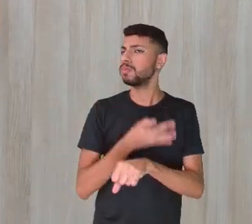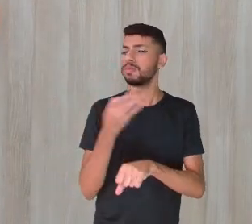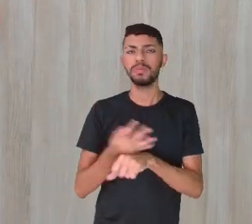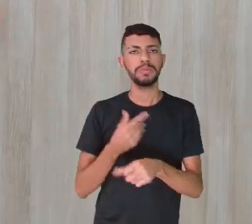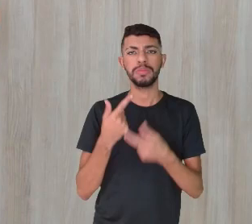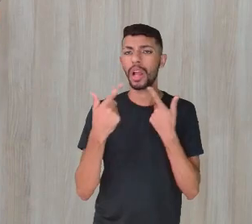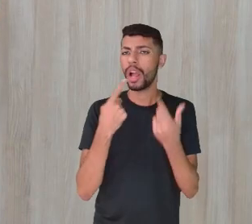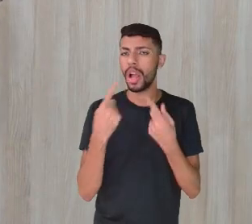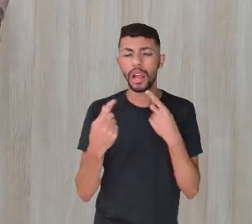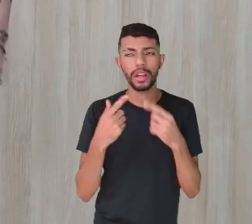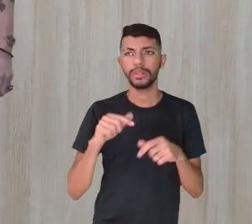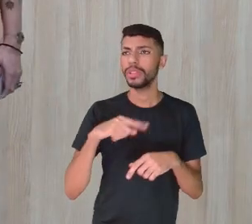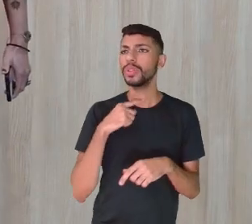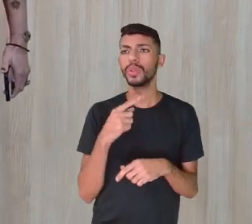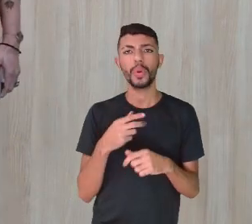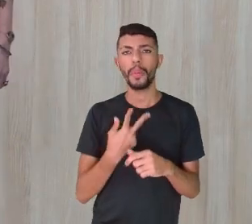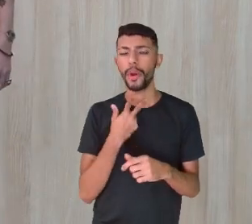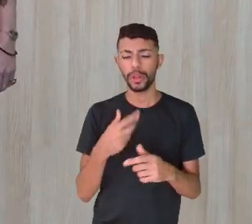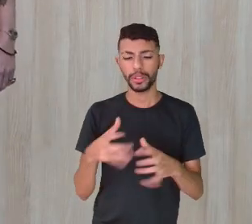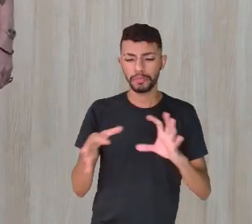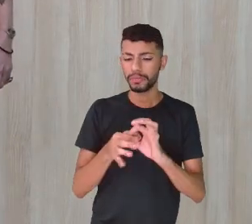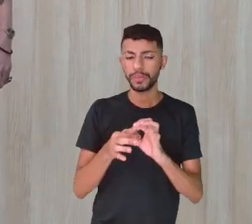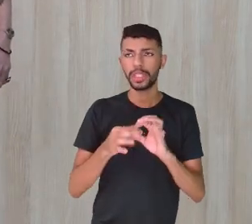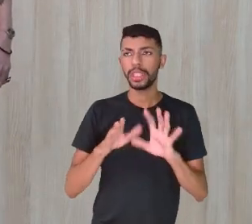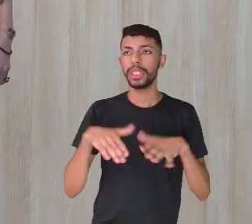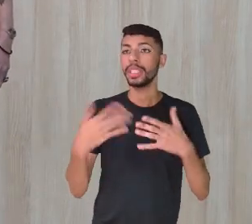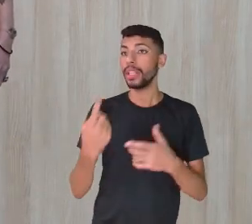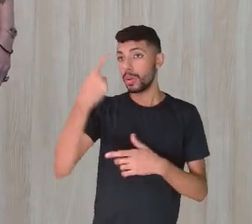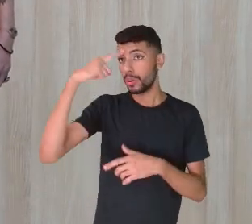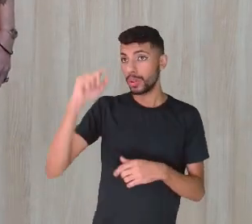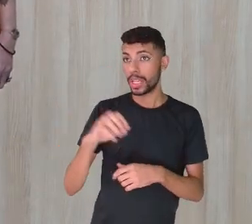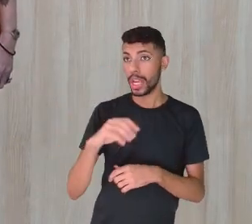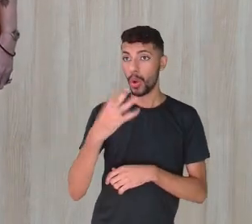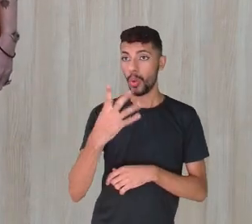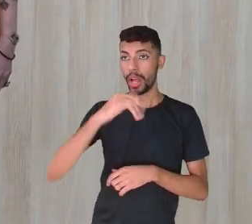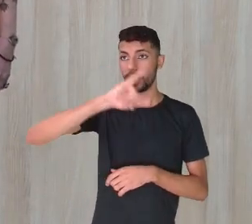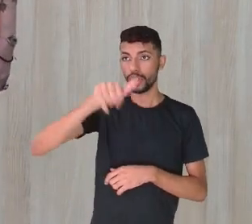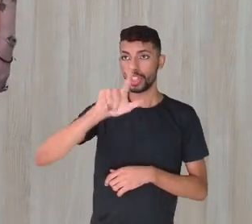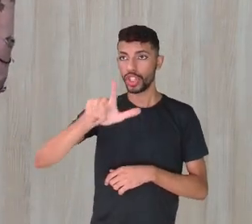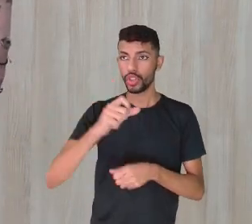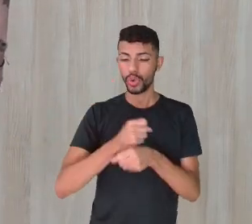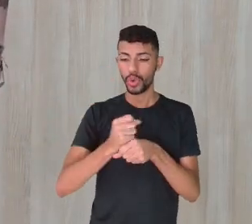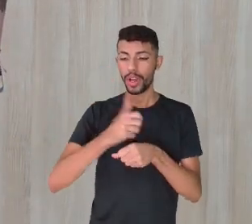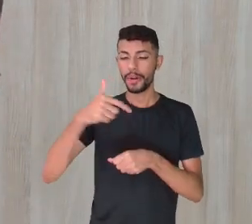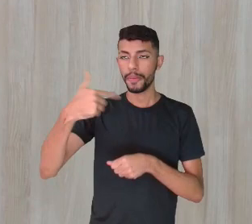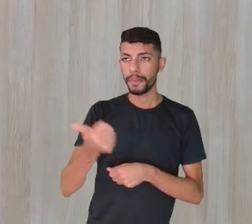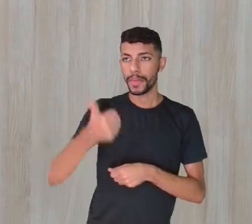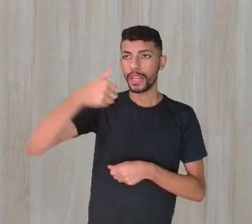manter mais laços. E aí, o que é que acontece? Em 4 de julho de